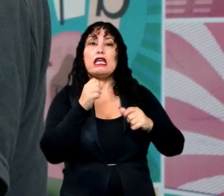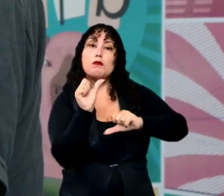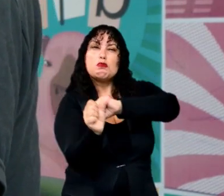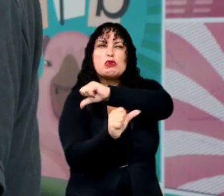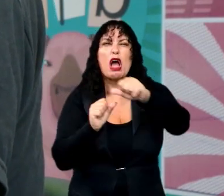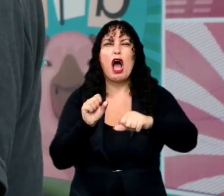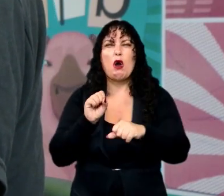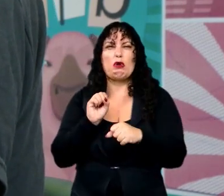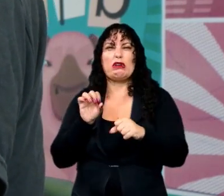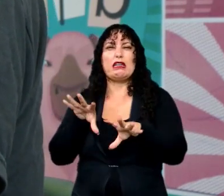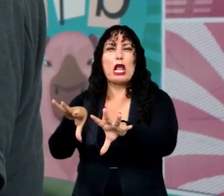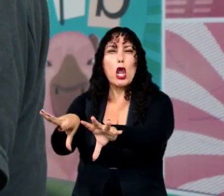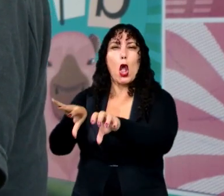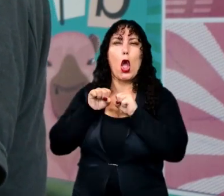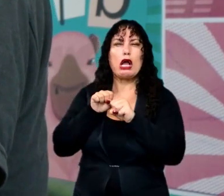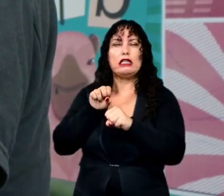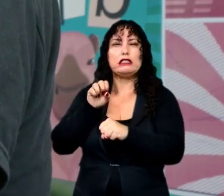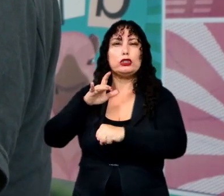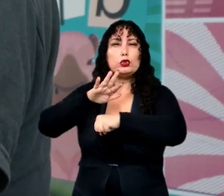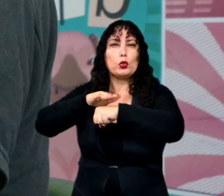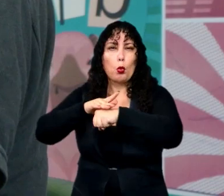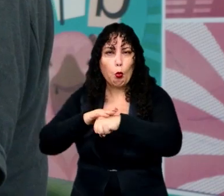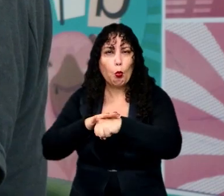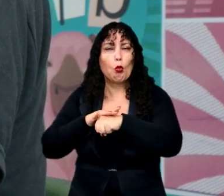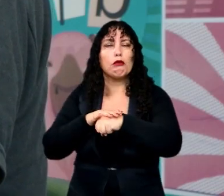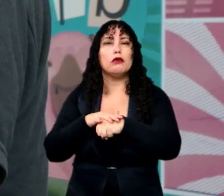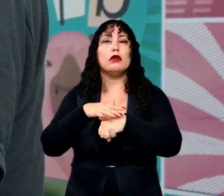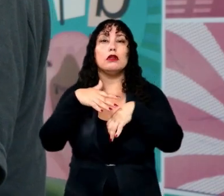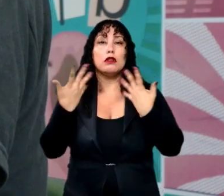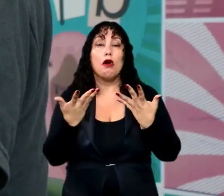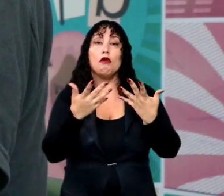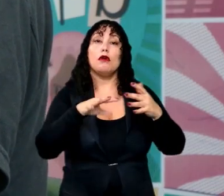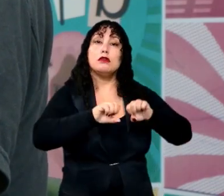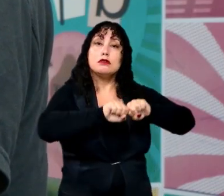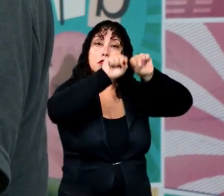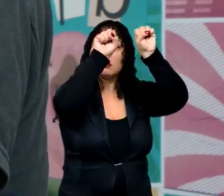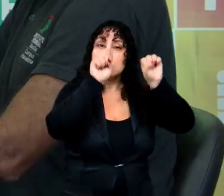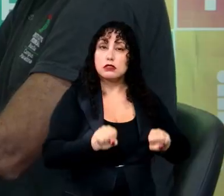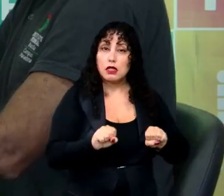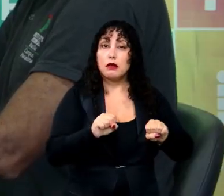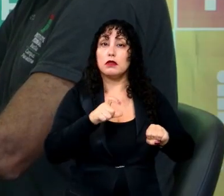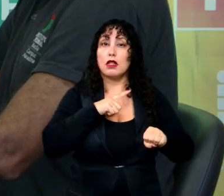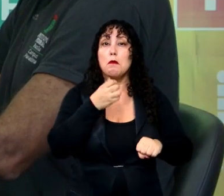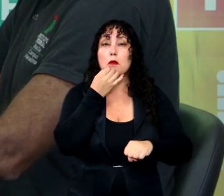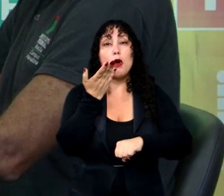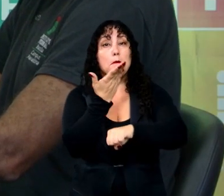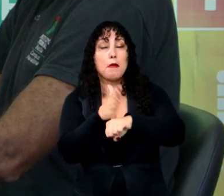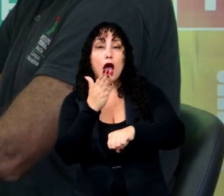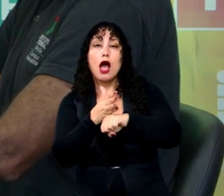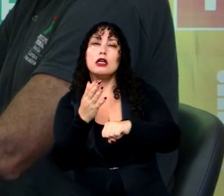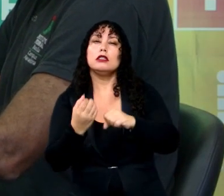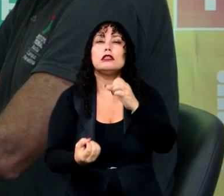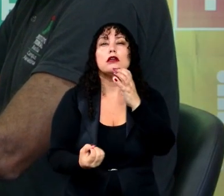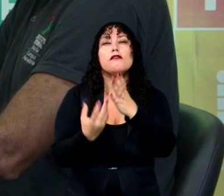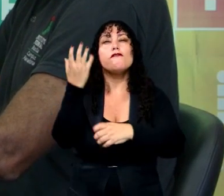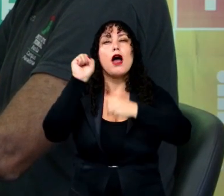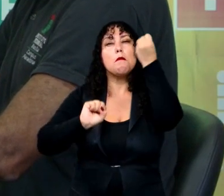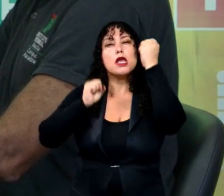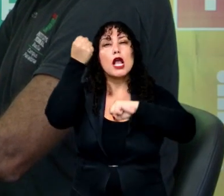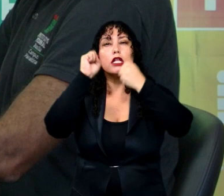aí Isso é terrível Então pelo menos essa sistemática de você ter boas práticas de fabricação no